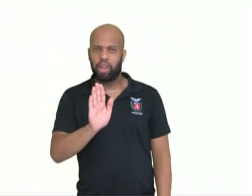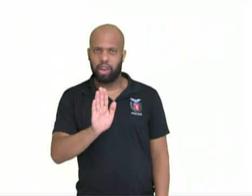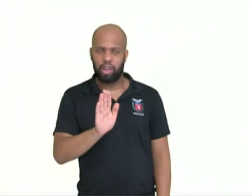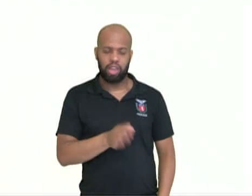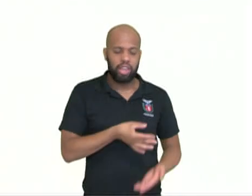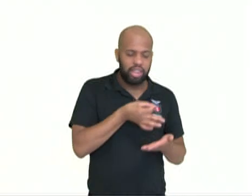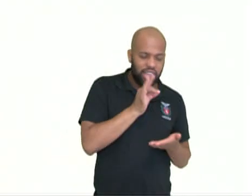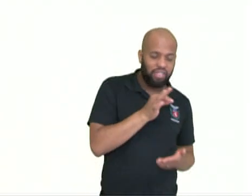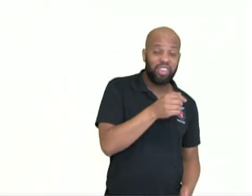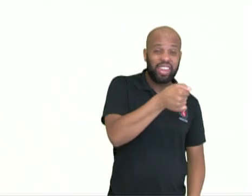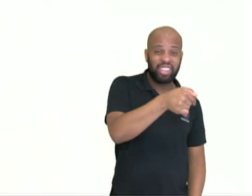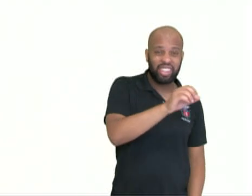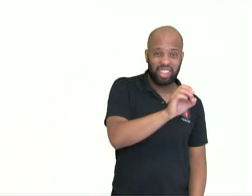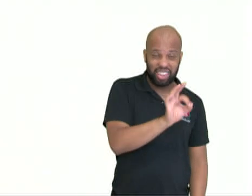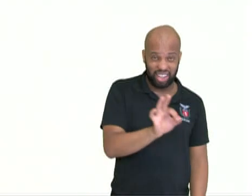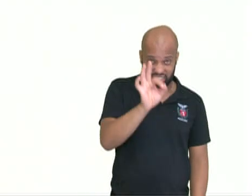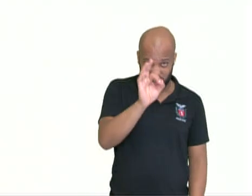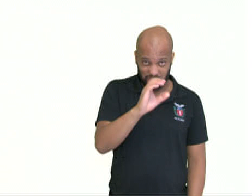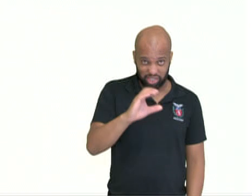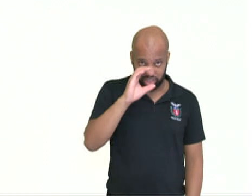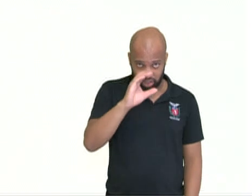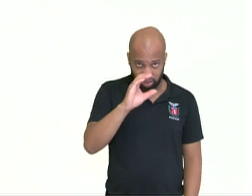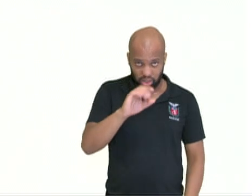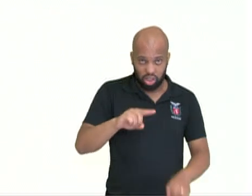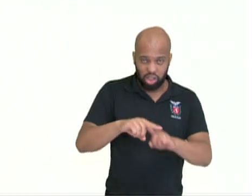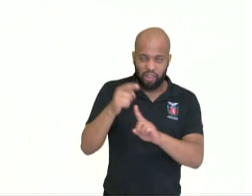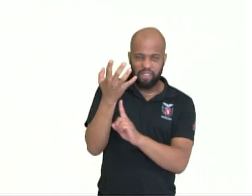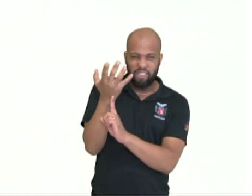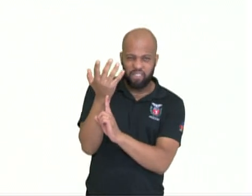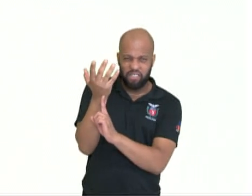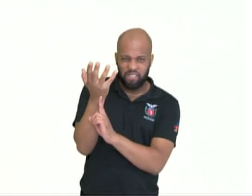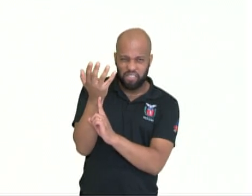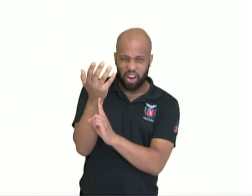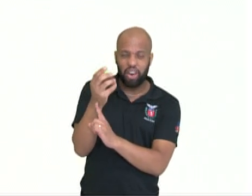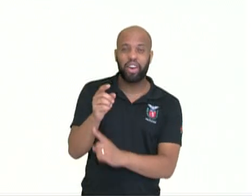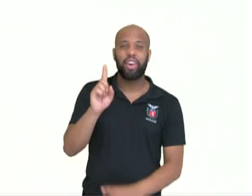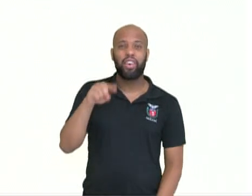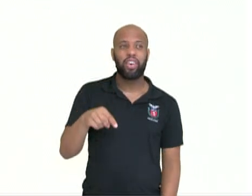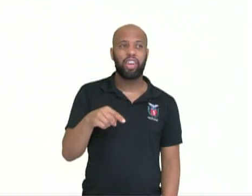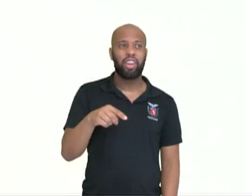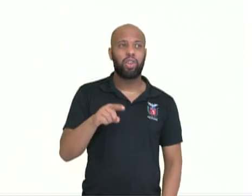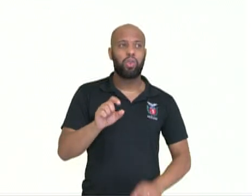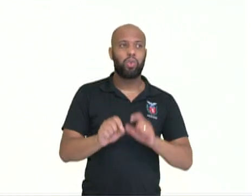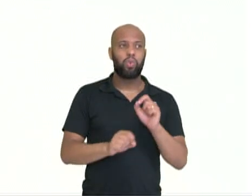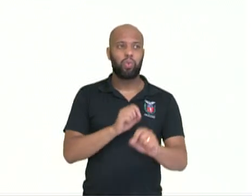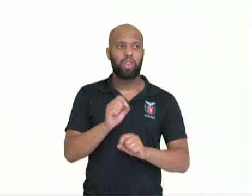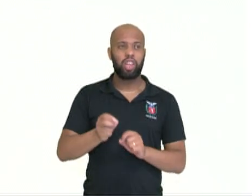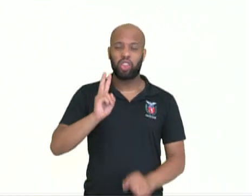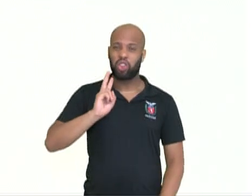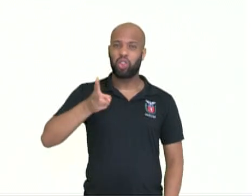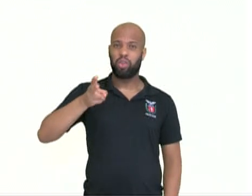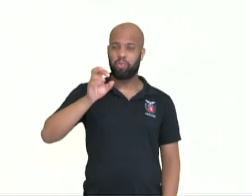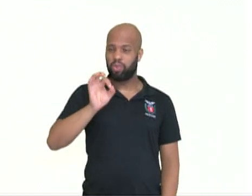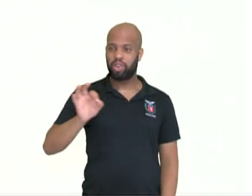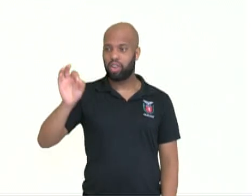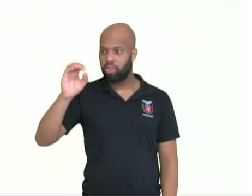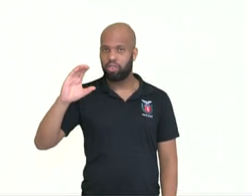Celsius. Em média. E essa faísquinha que sai da vela está a 2.000 graus Celsius.